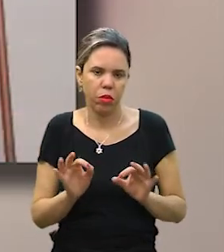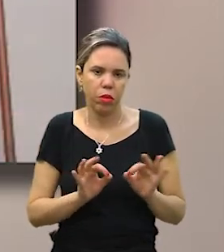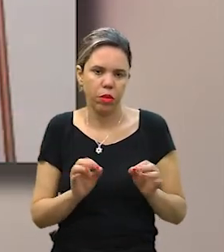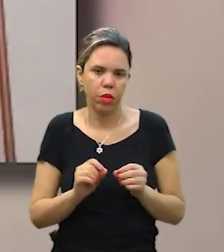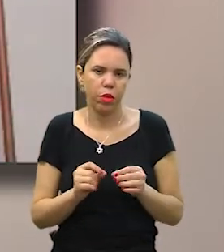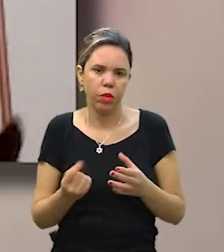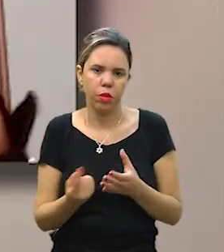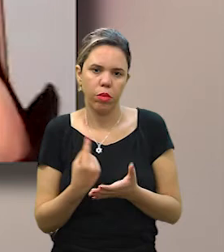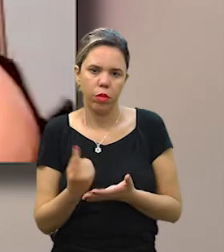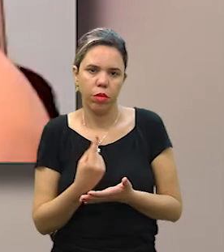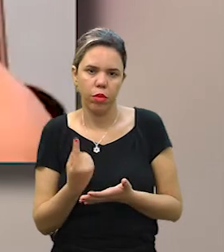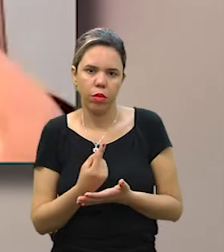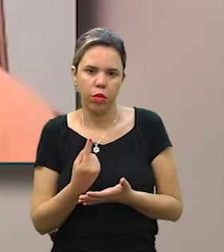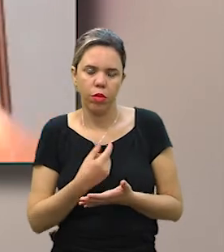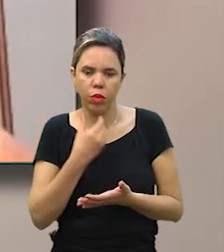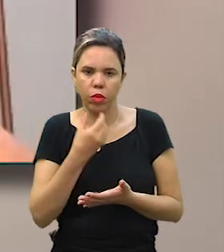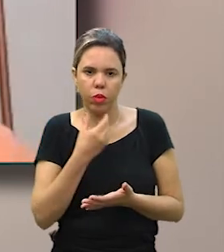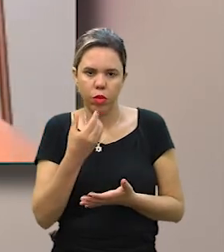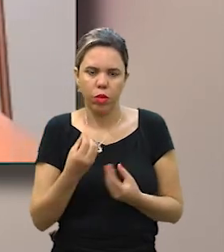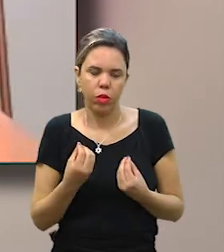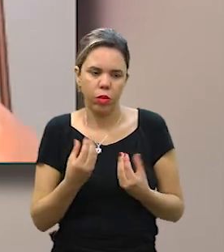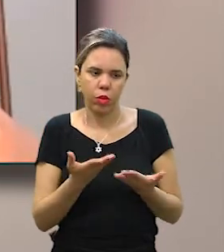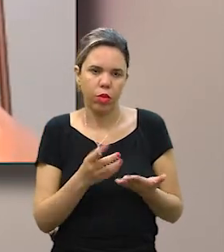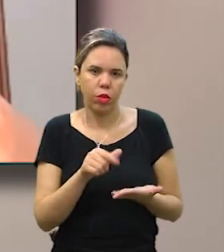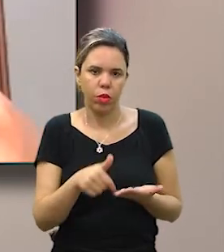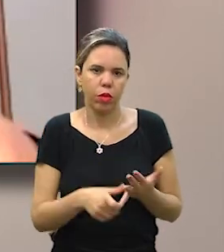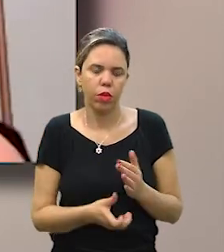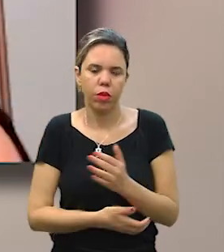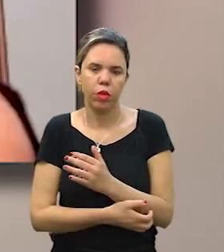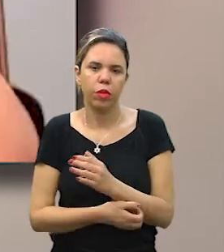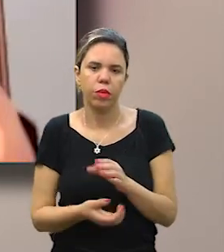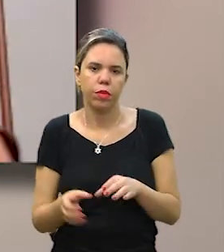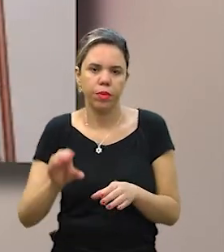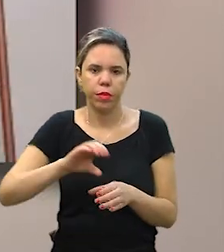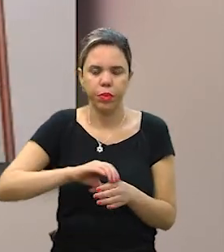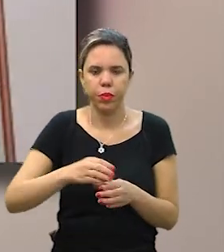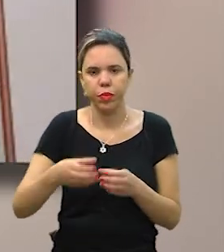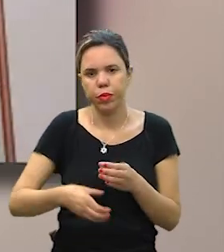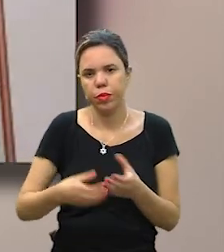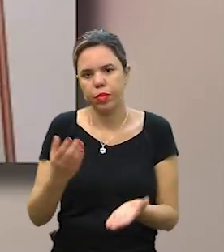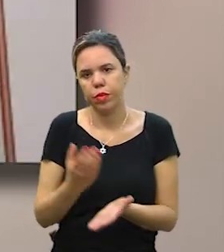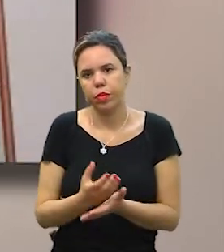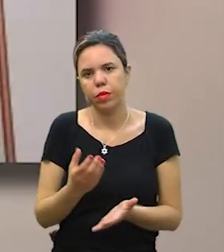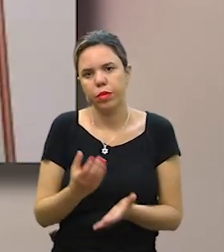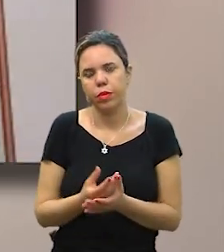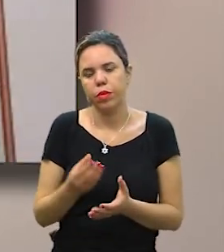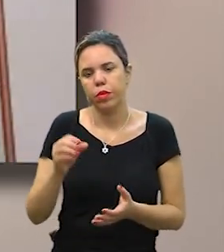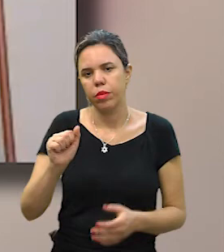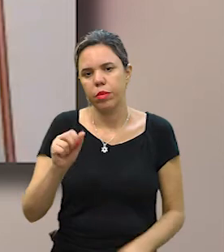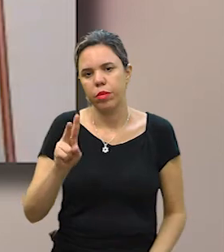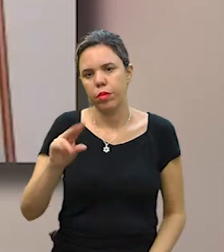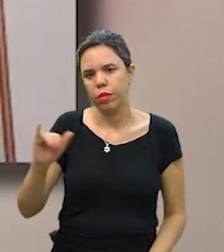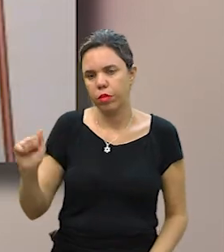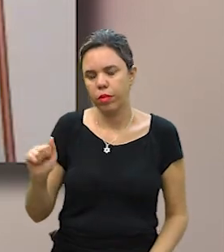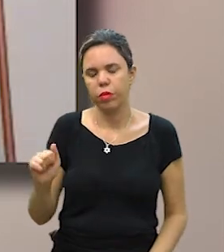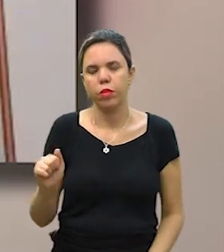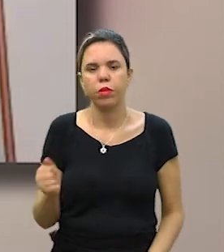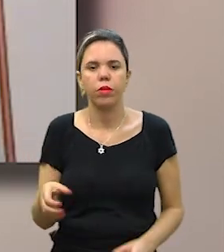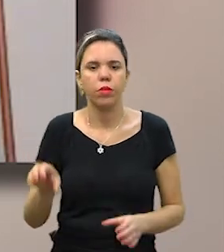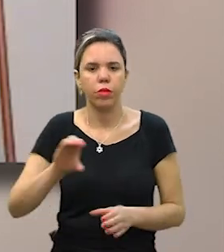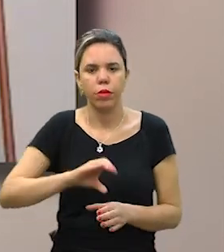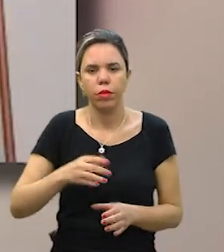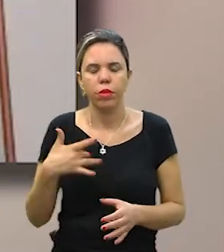faz o quê? Bate com uma fruta, tá? Coloca ali uma aveia, uma granola,